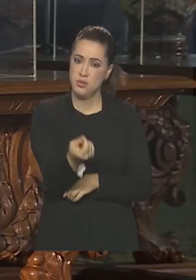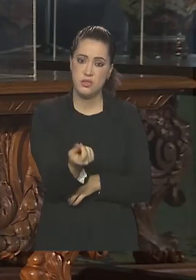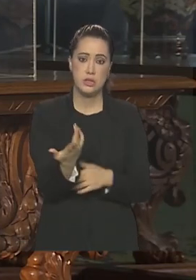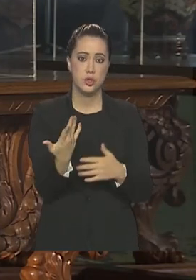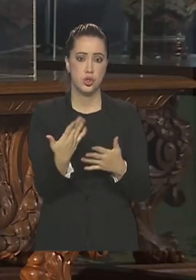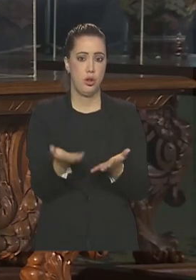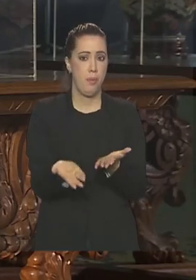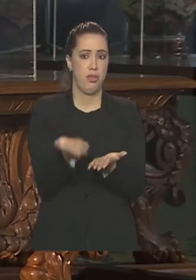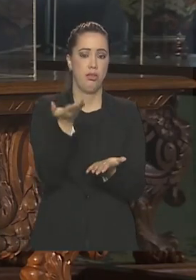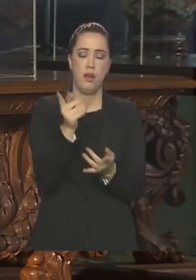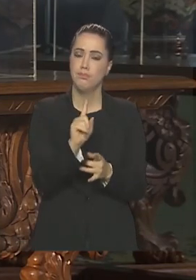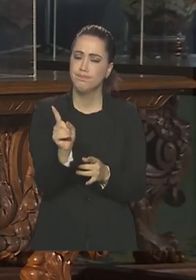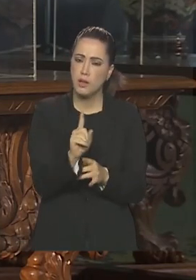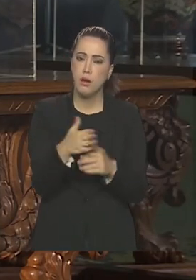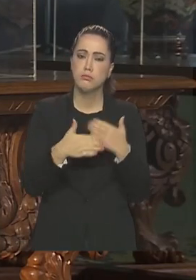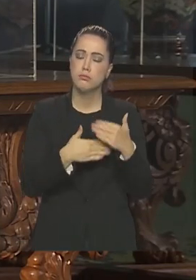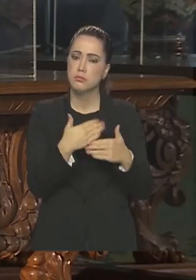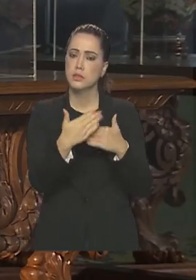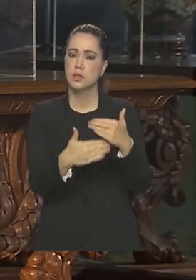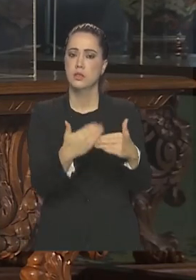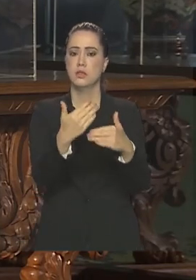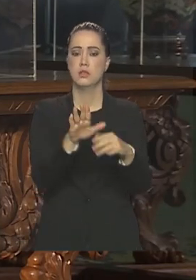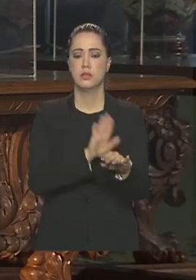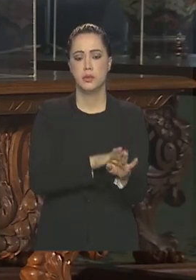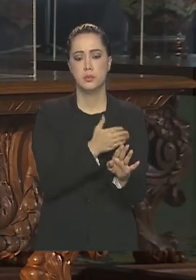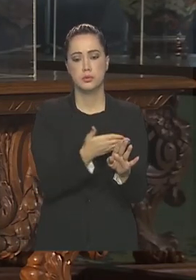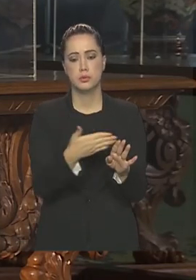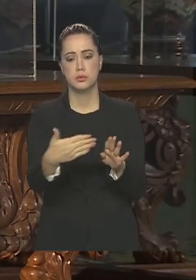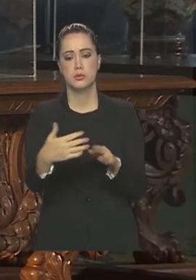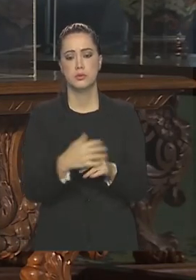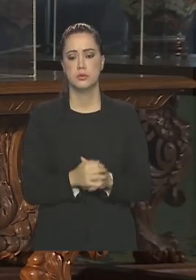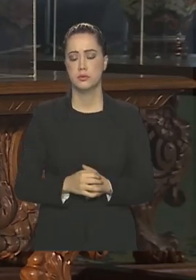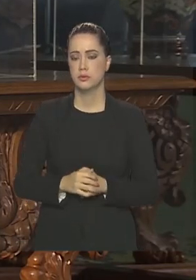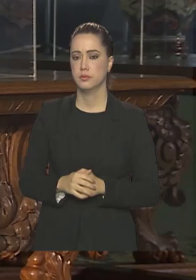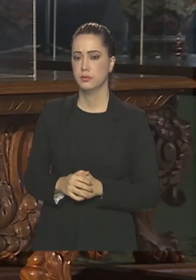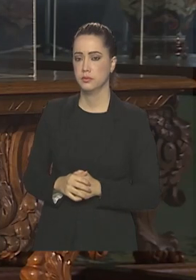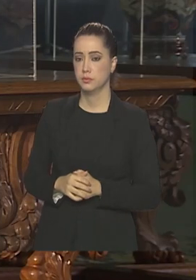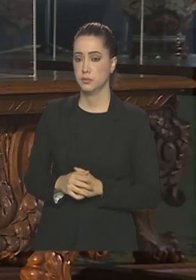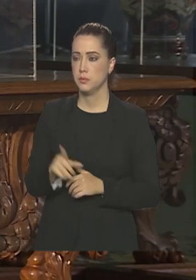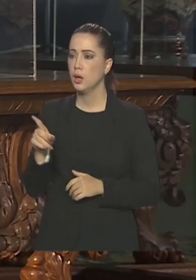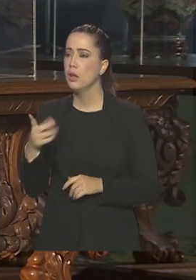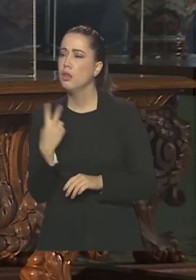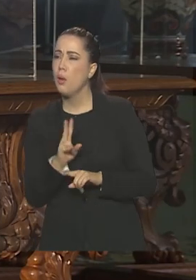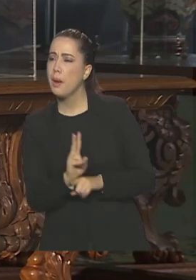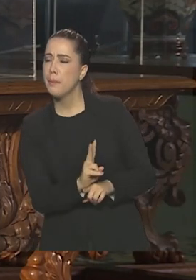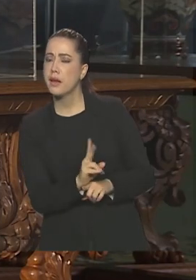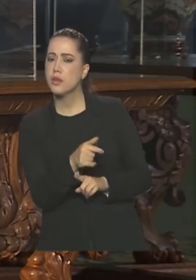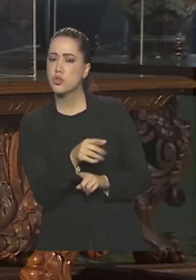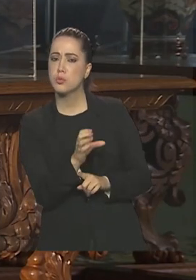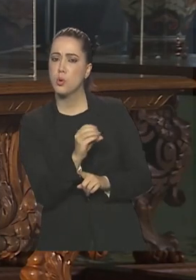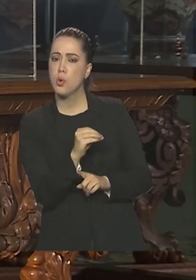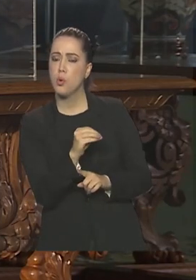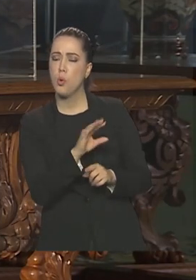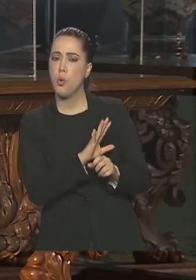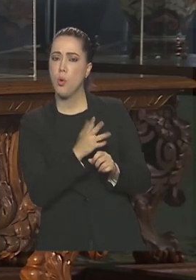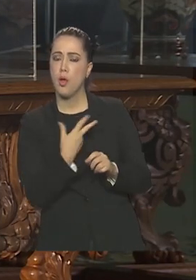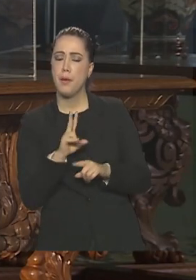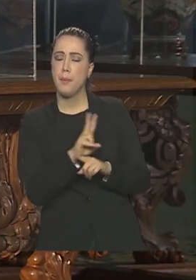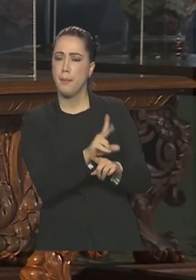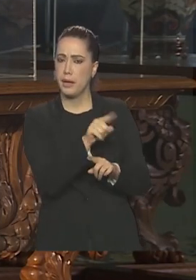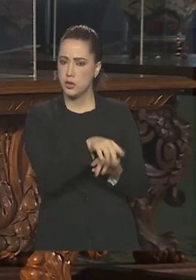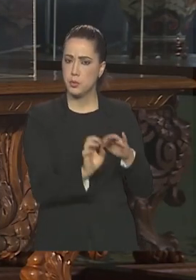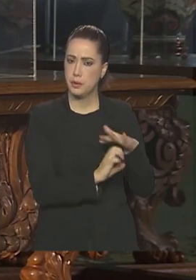ser pagos em um período mais longo. Vão ser empréstimos, então. Essa conta Covid, ela vai fornecer empréstimos